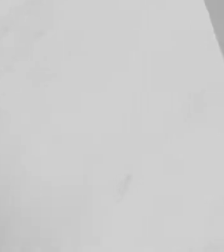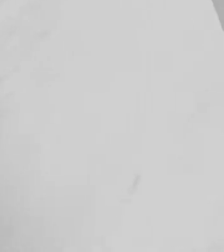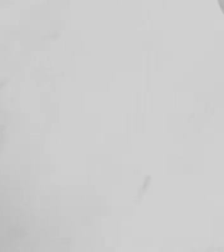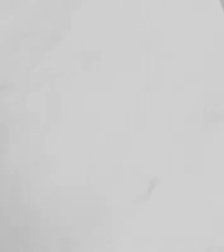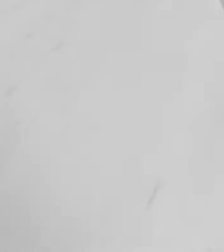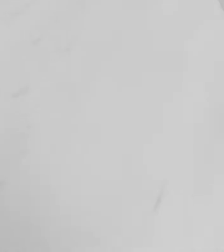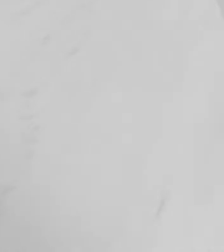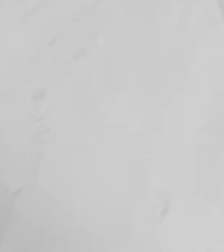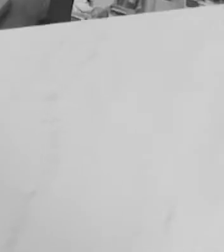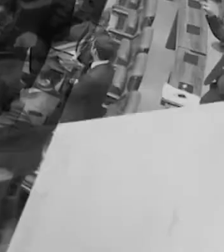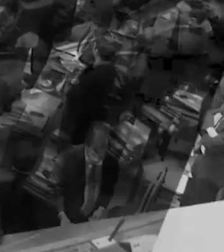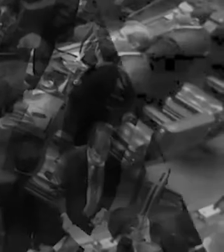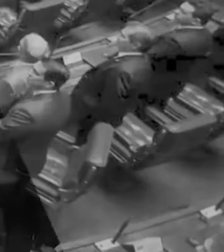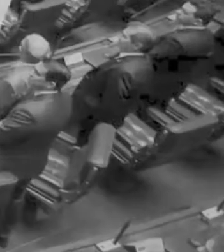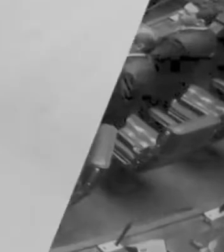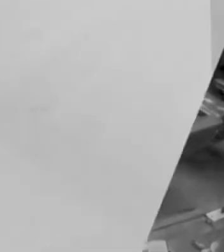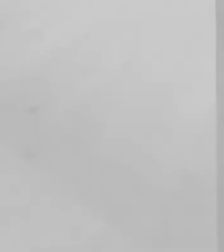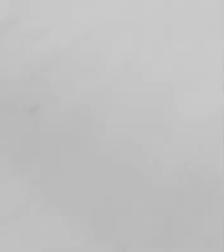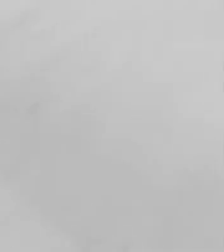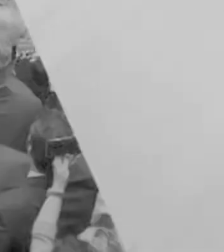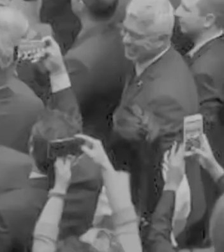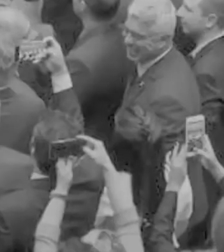E aí